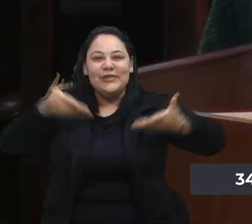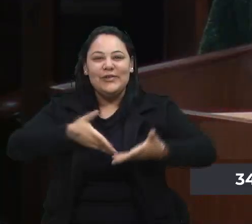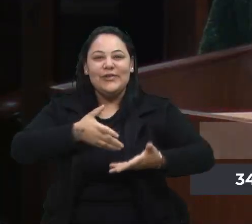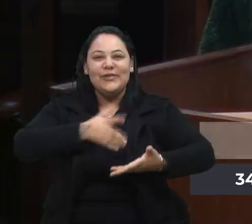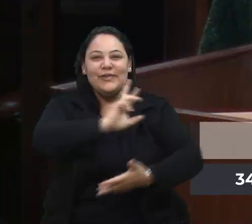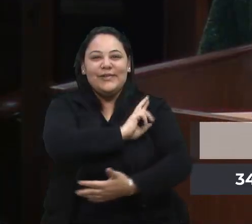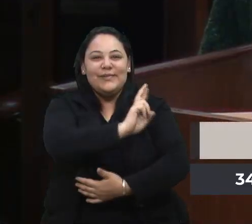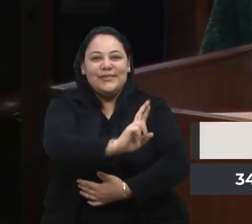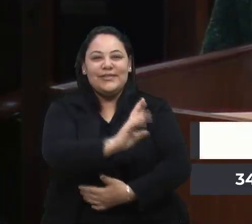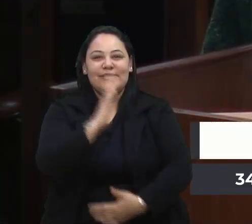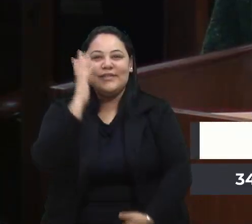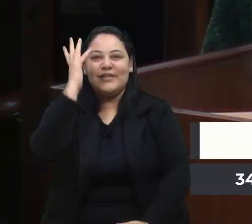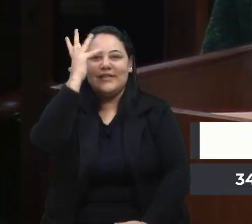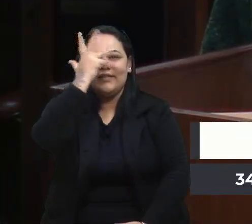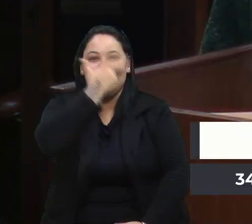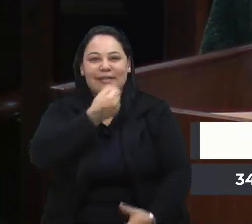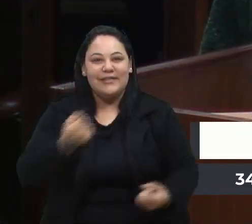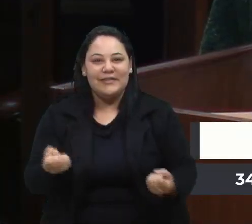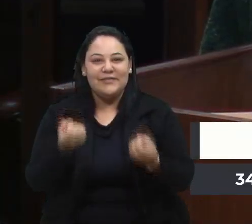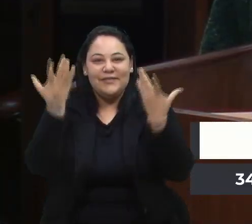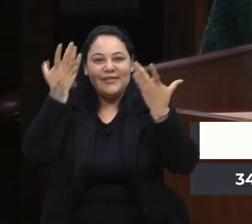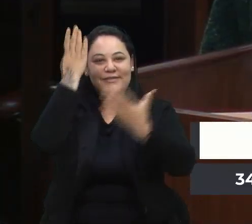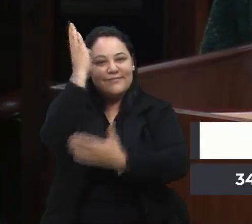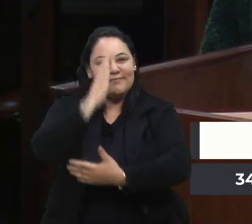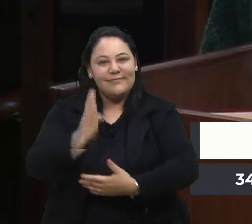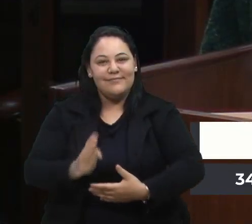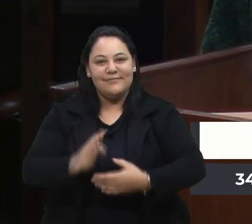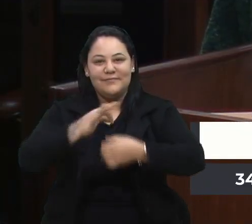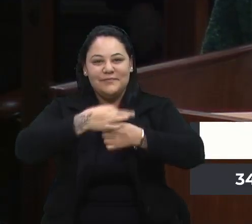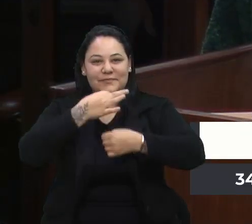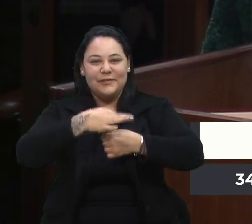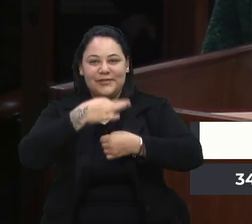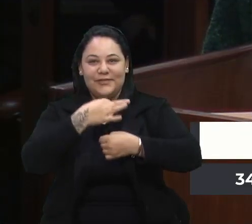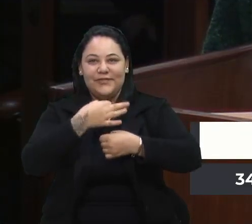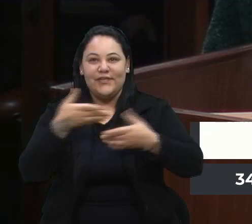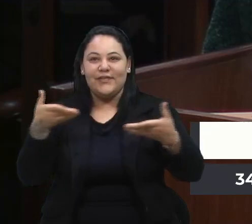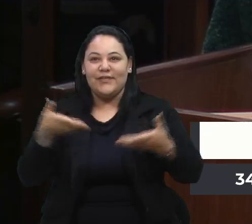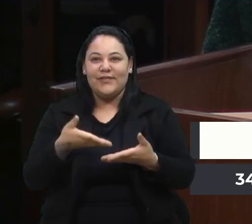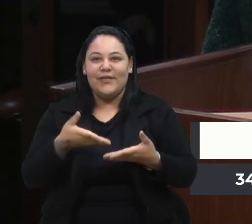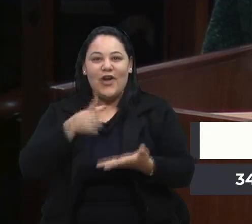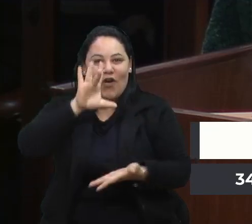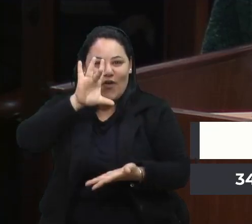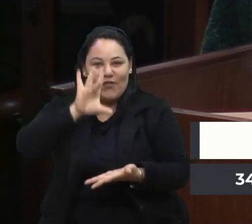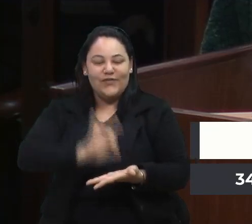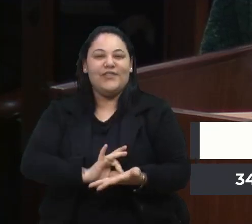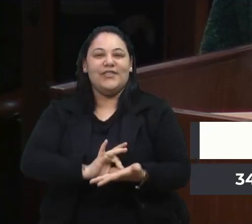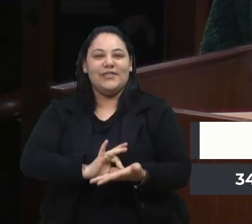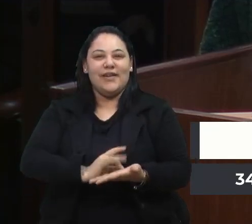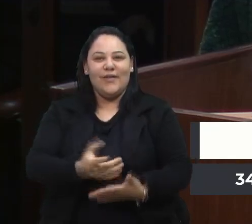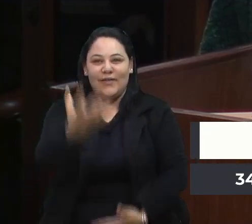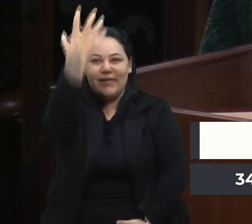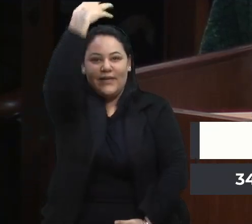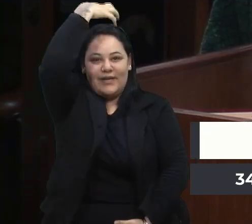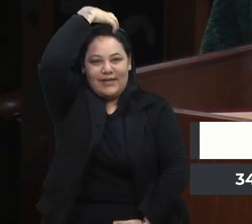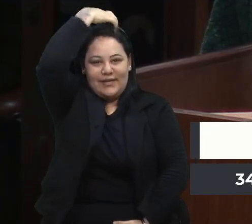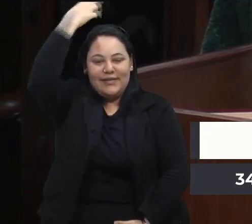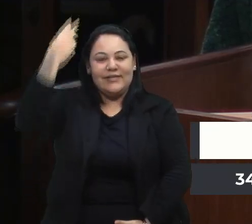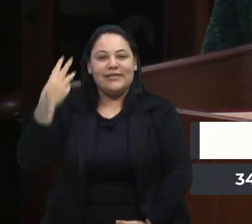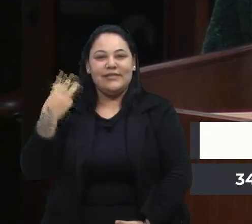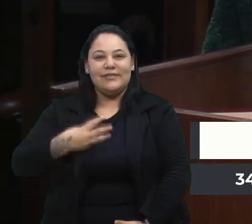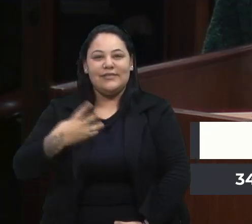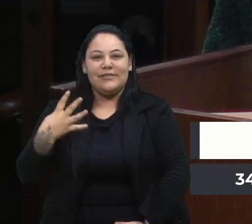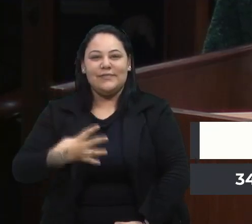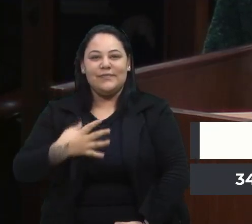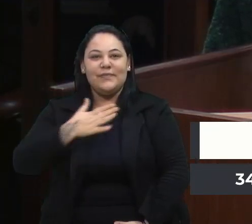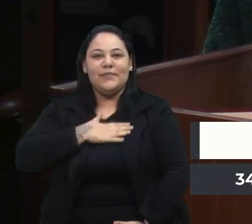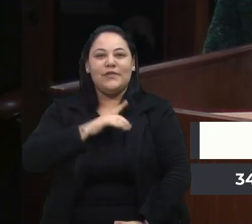da nossa linda Festa Nacional da Uva, agora como rainha da nossa 34ª edição. Meu nome